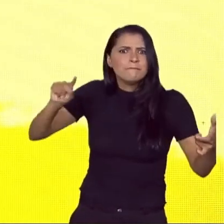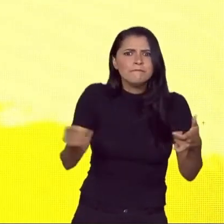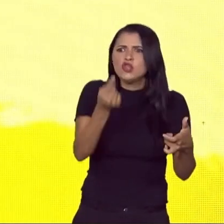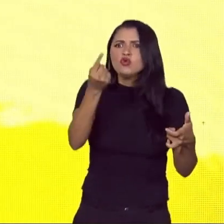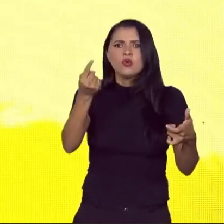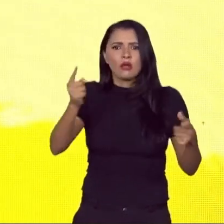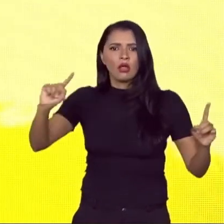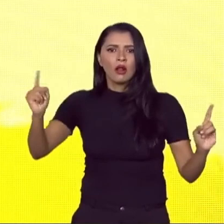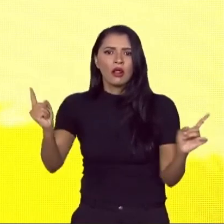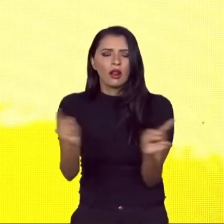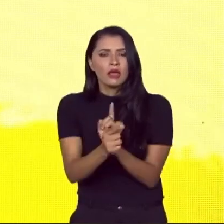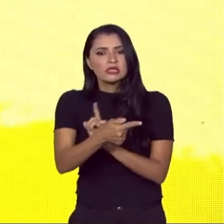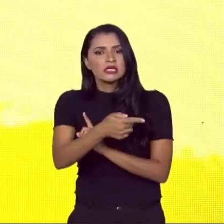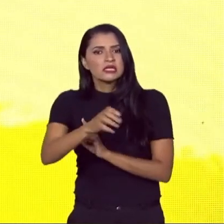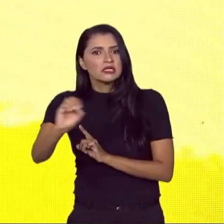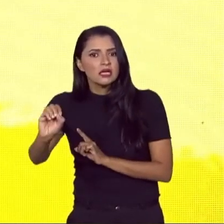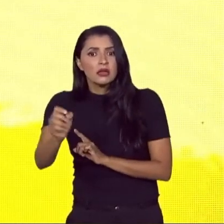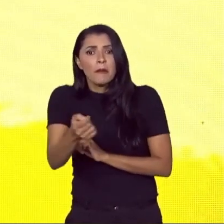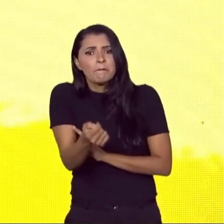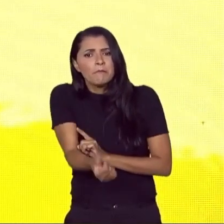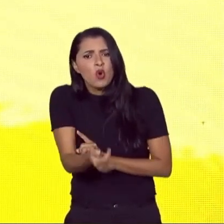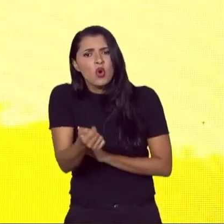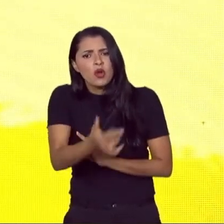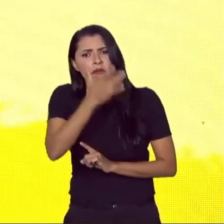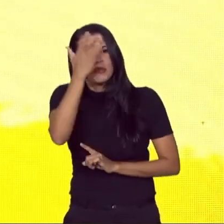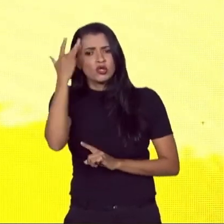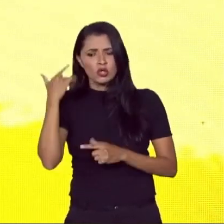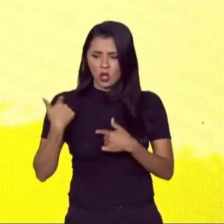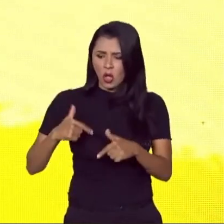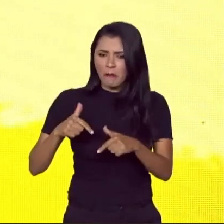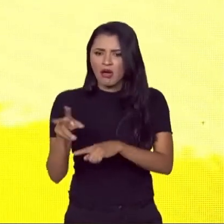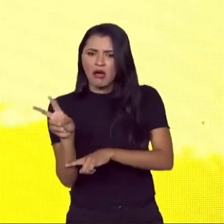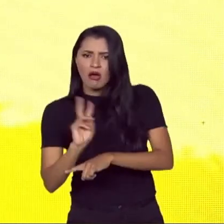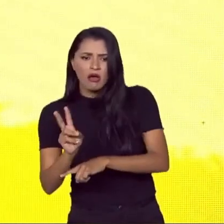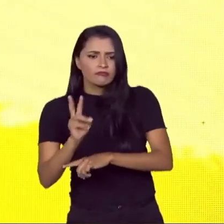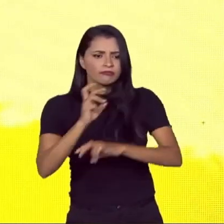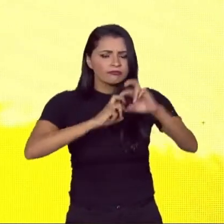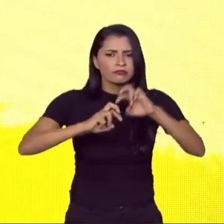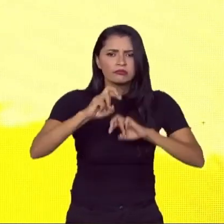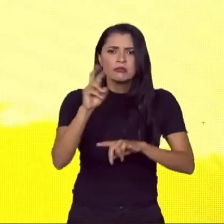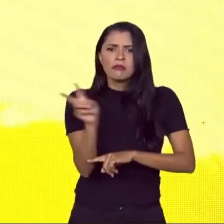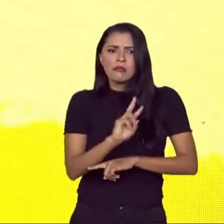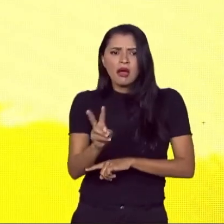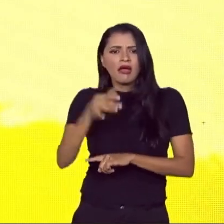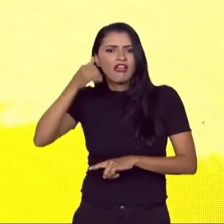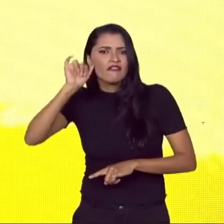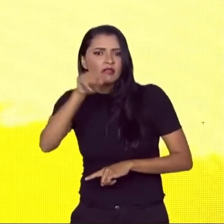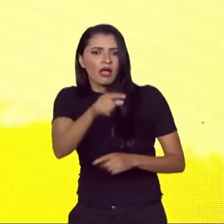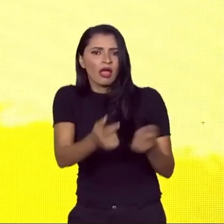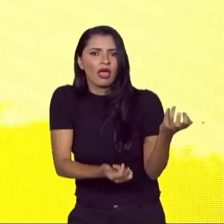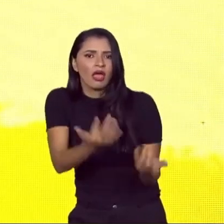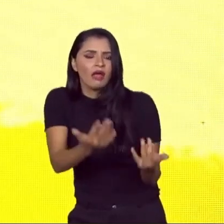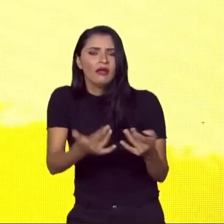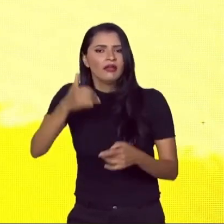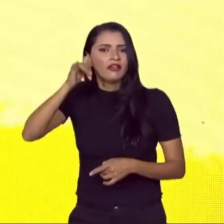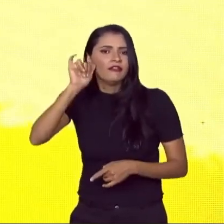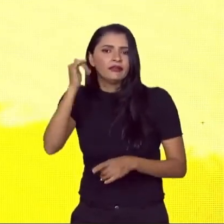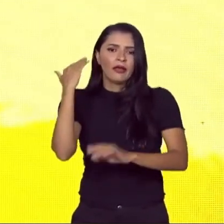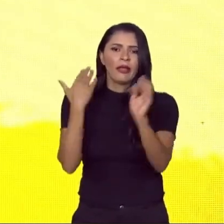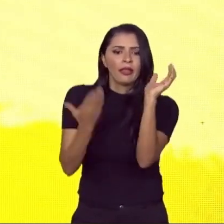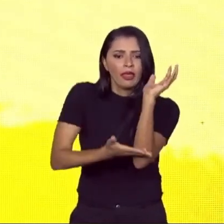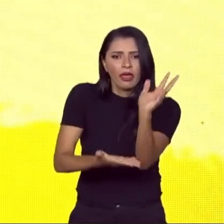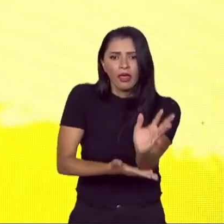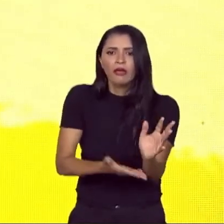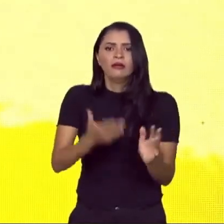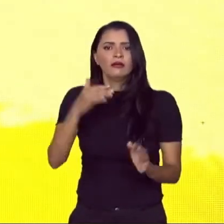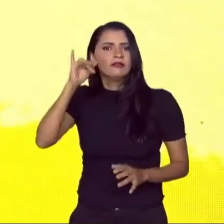não tem gente suficiente para fazer a fiscalização, para evitar queimada, para evitar derrubada, ou